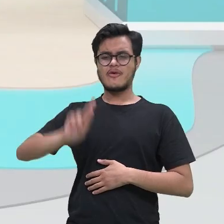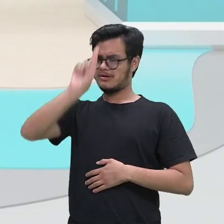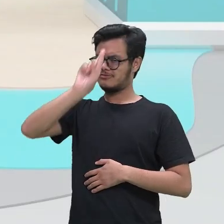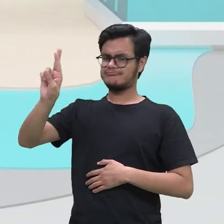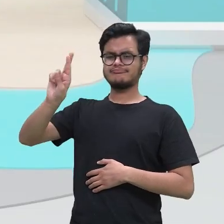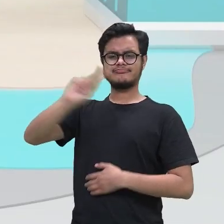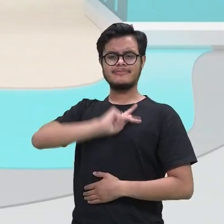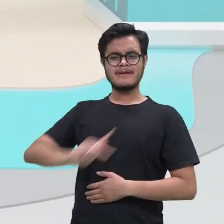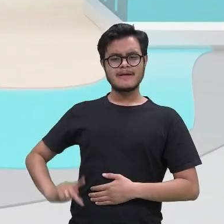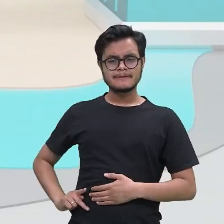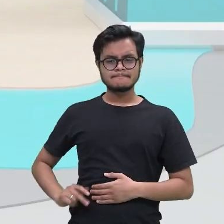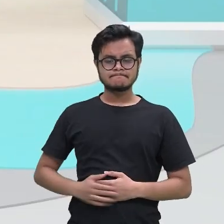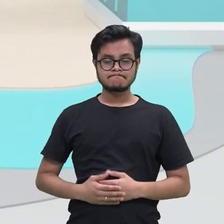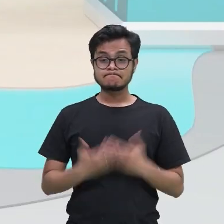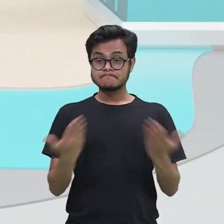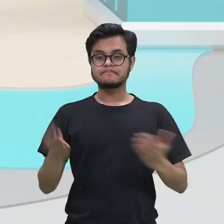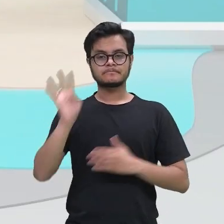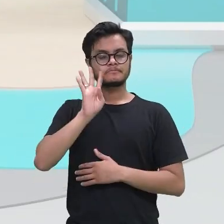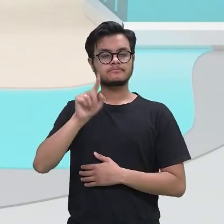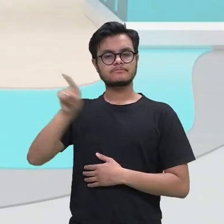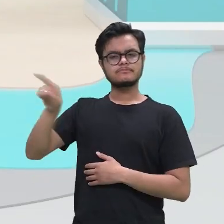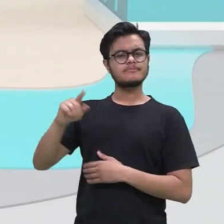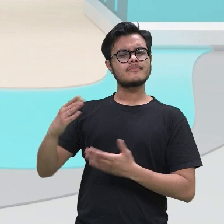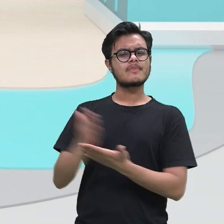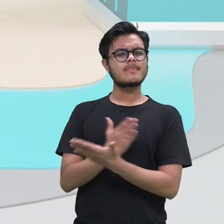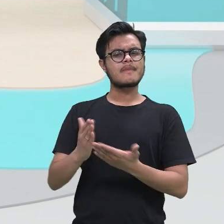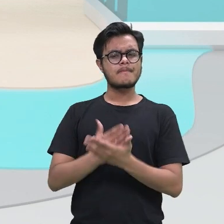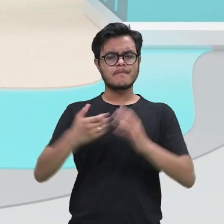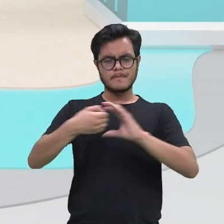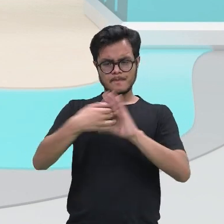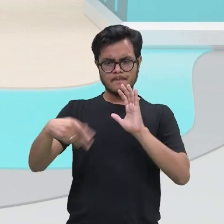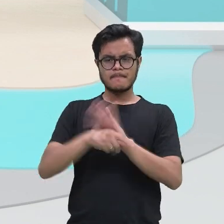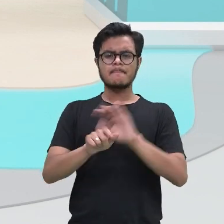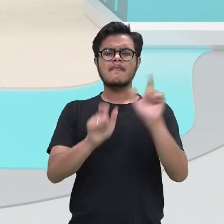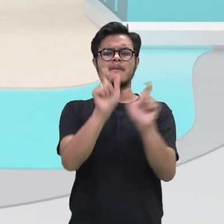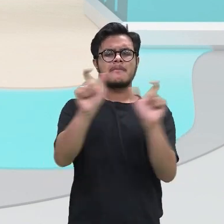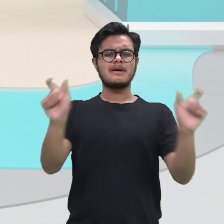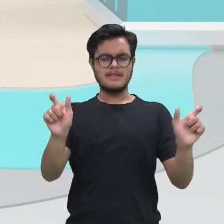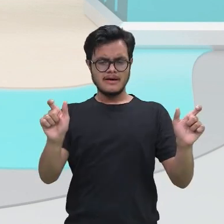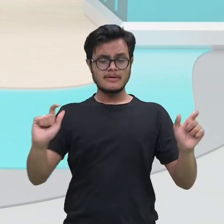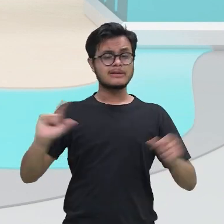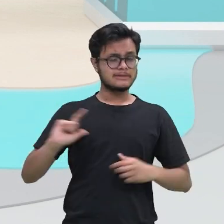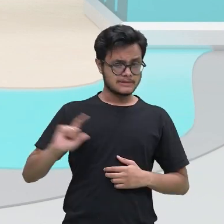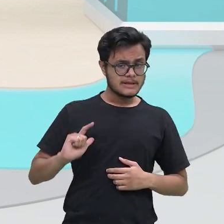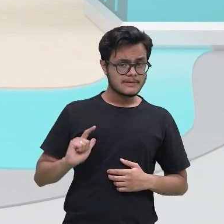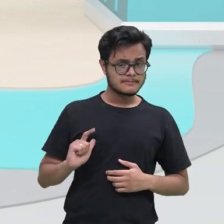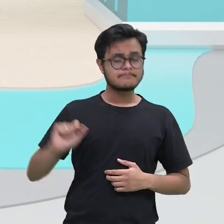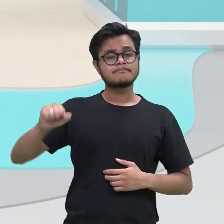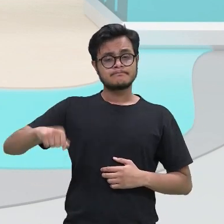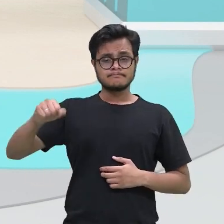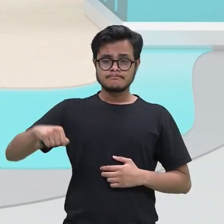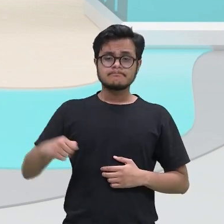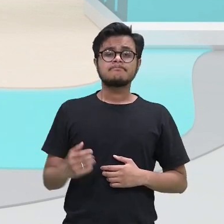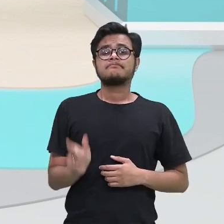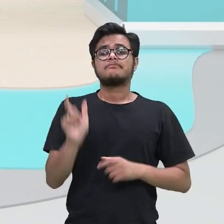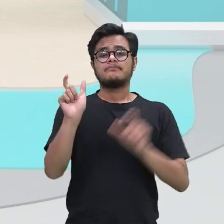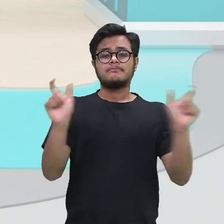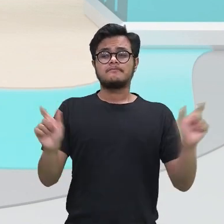Estado. Muito bem, então notaram aí que tem algumas características, algumas palavras ali que